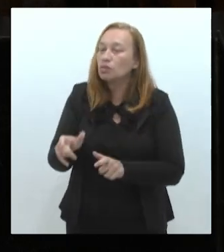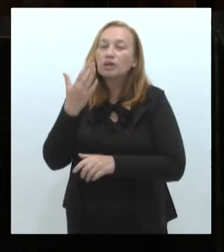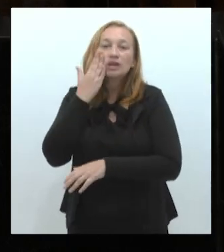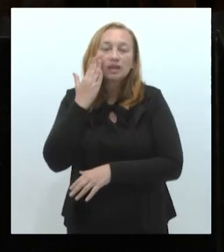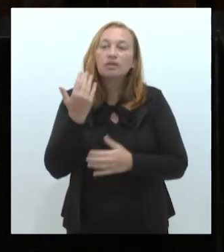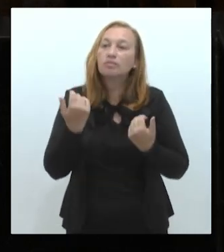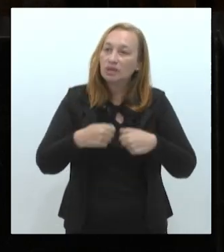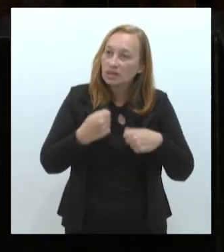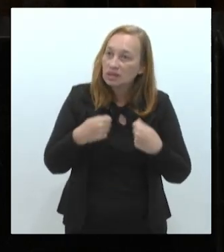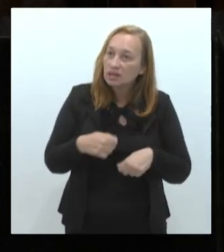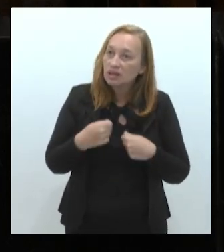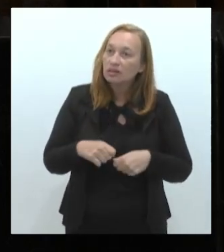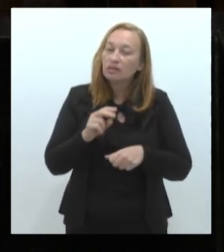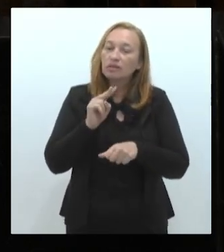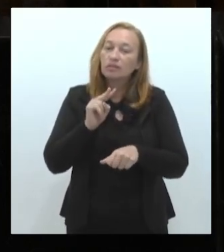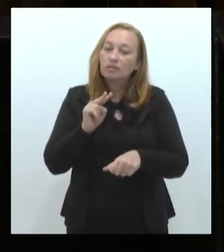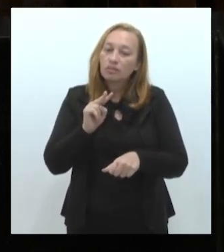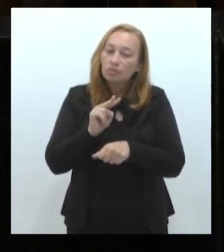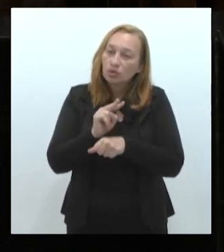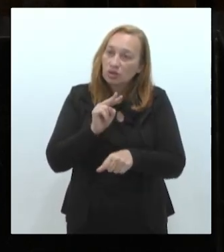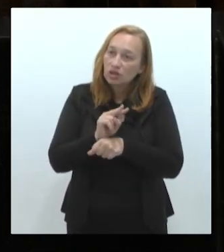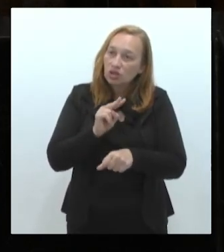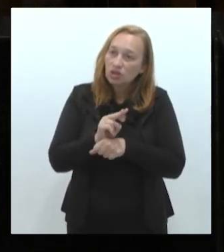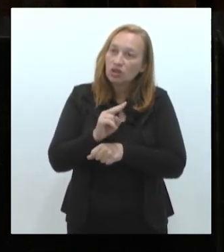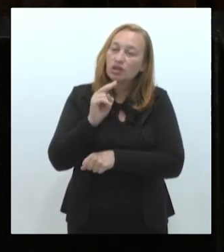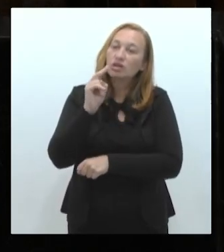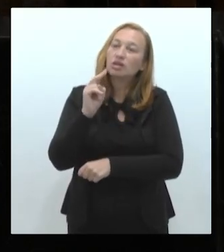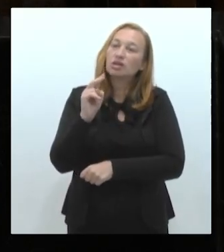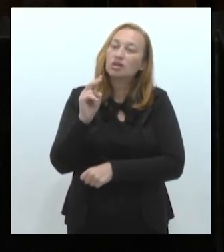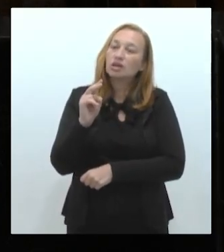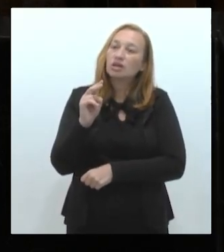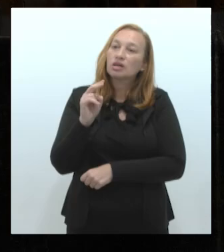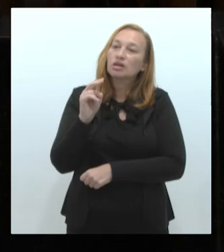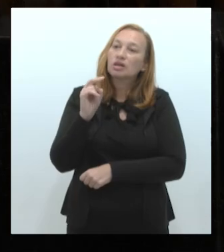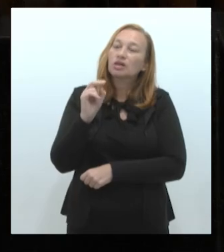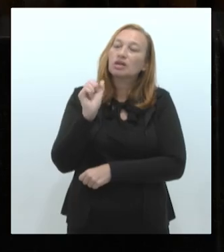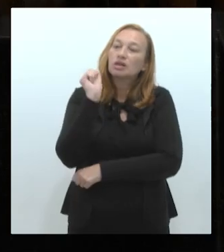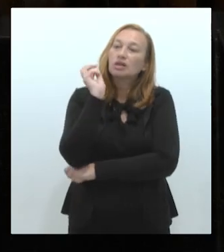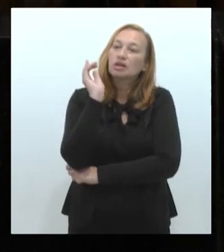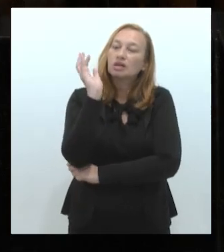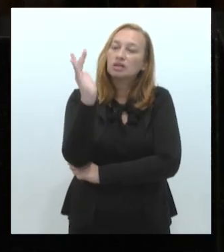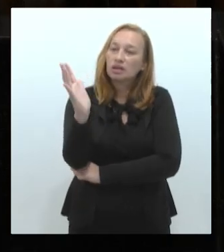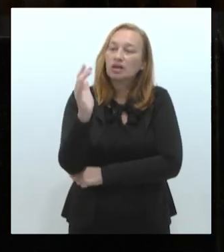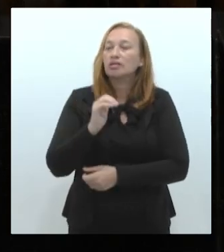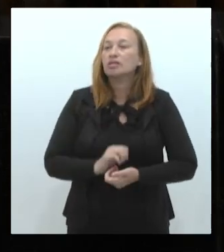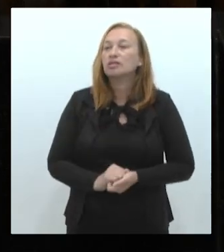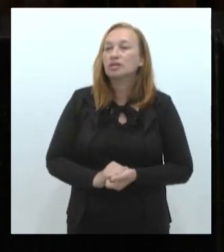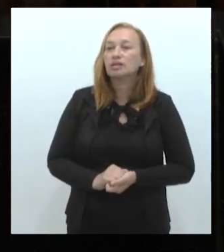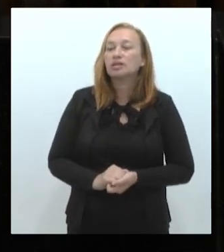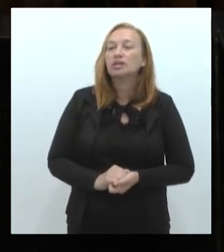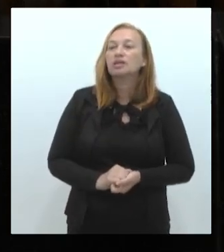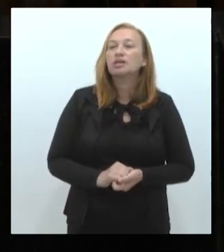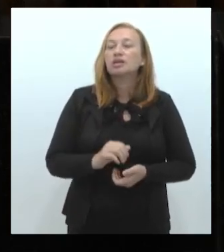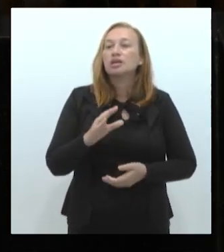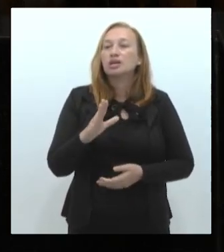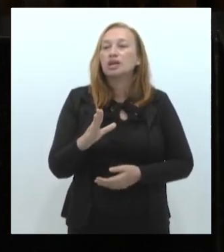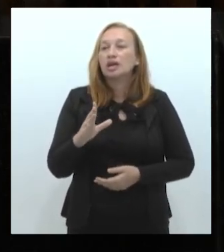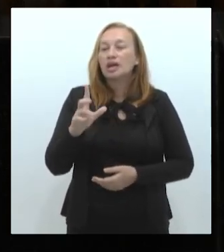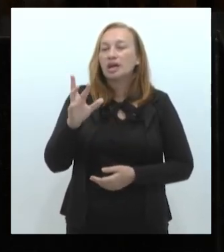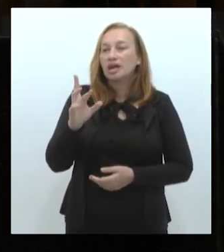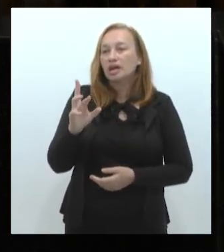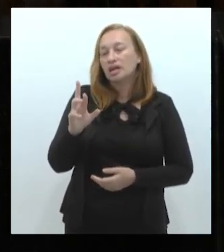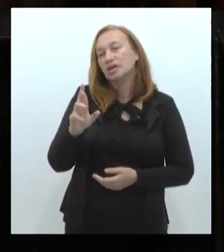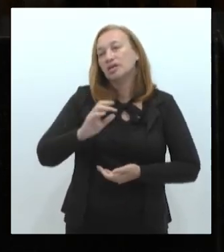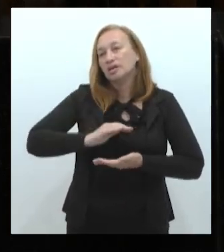que nós precisamos preservar e retomar a nossa Mata Atlântica. Mas a tônica real da região dos lagos, da Costa Verde, da minha região